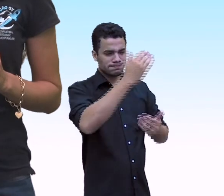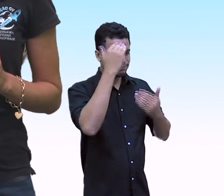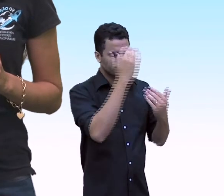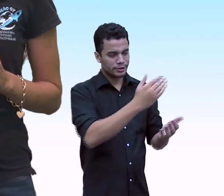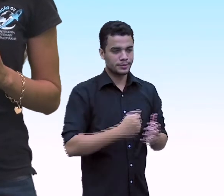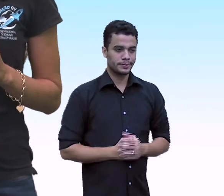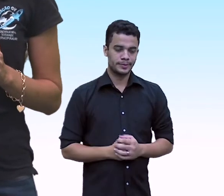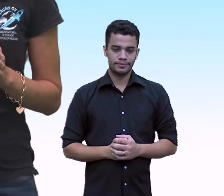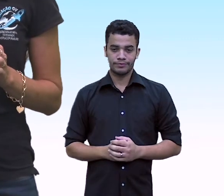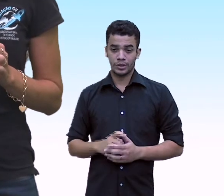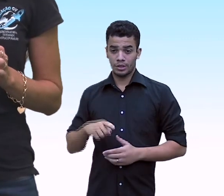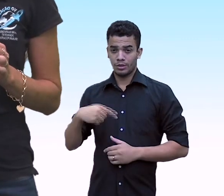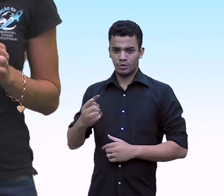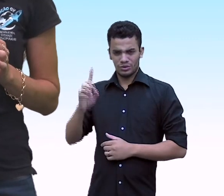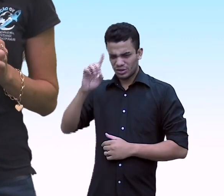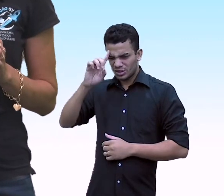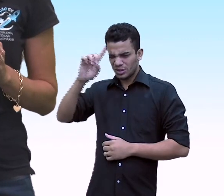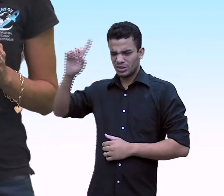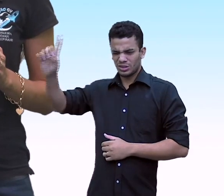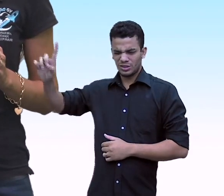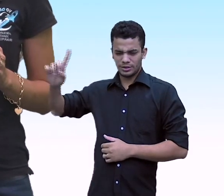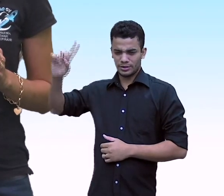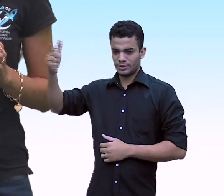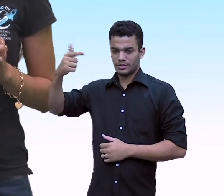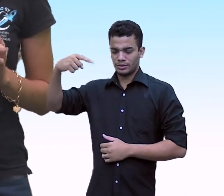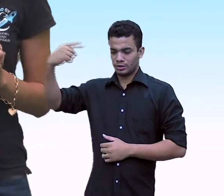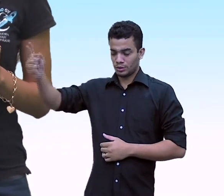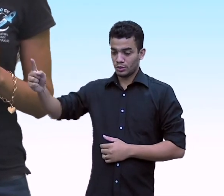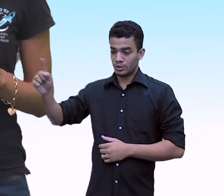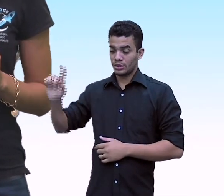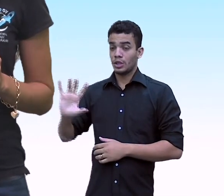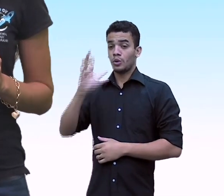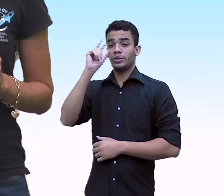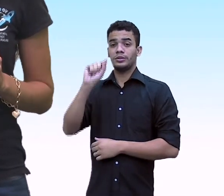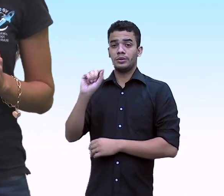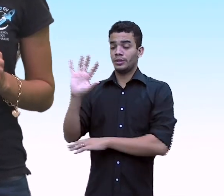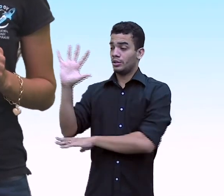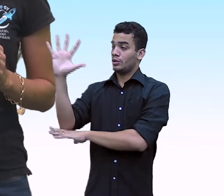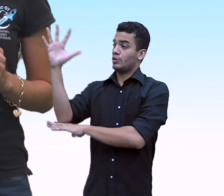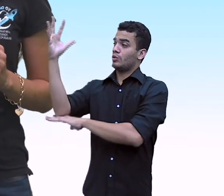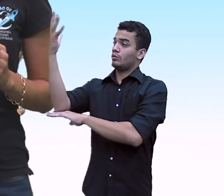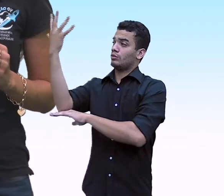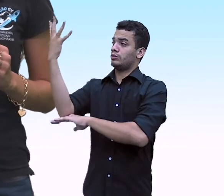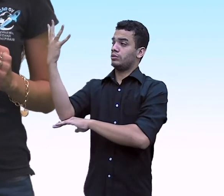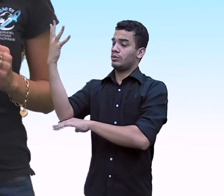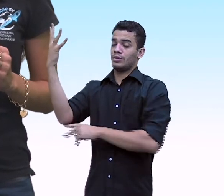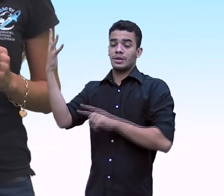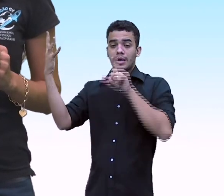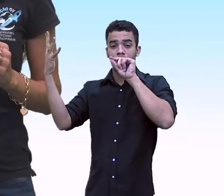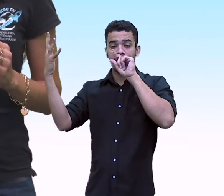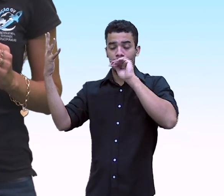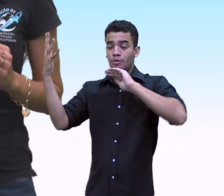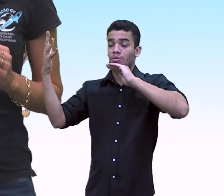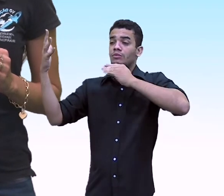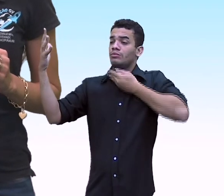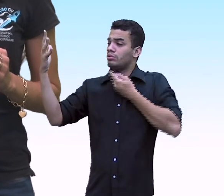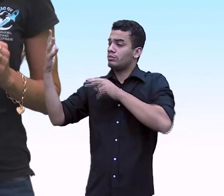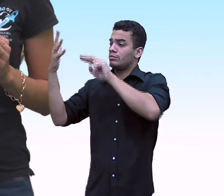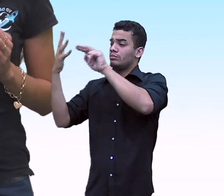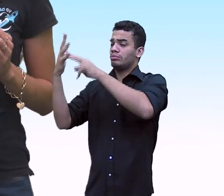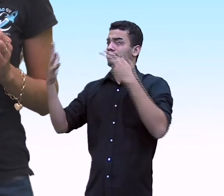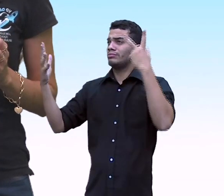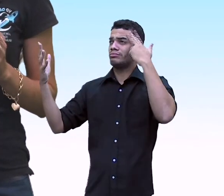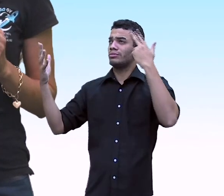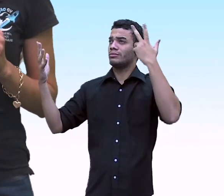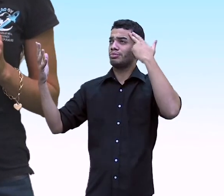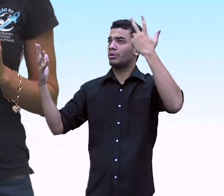a pomba estava distraída num galho, catando bichinhos, e nem percebeu que um caçador